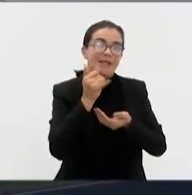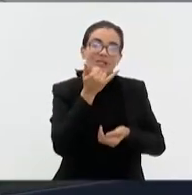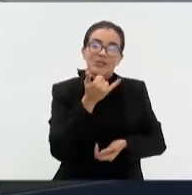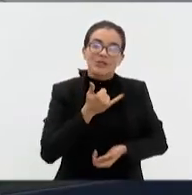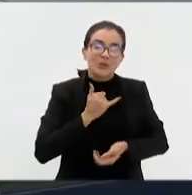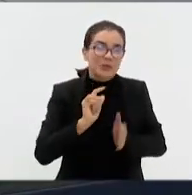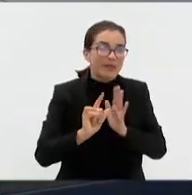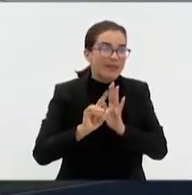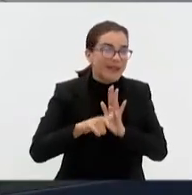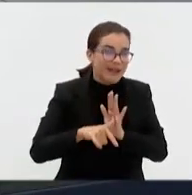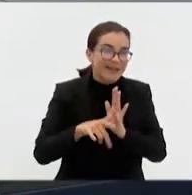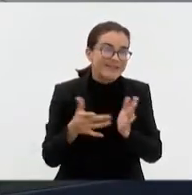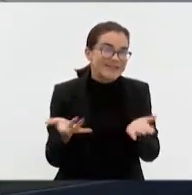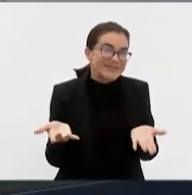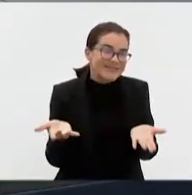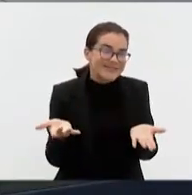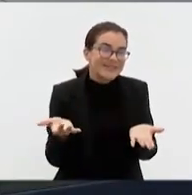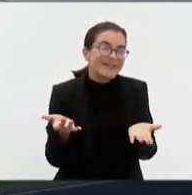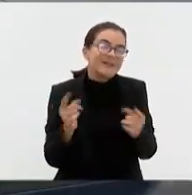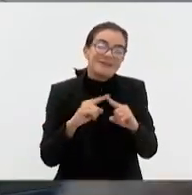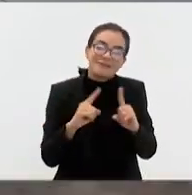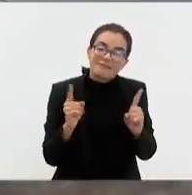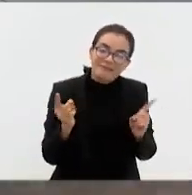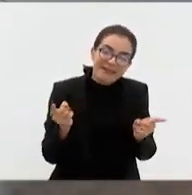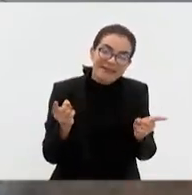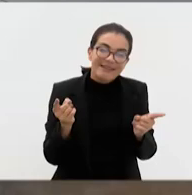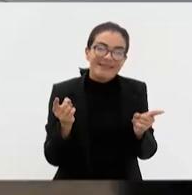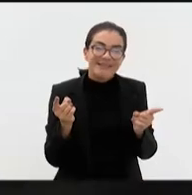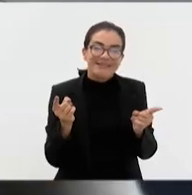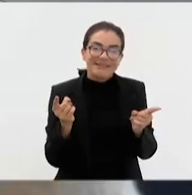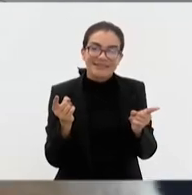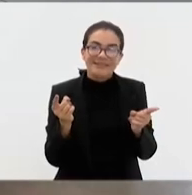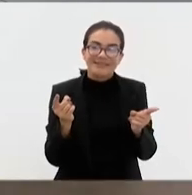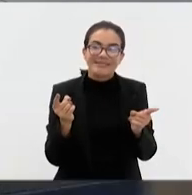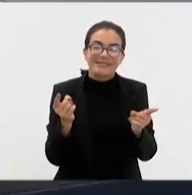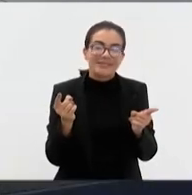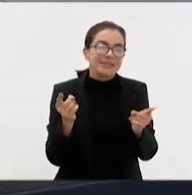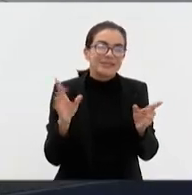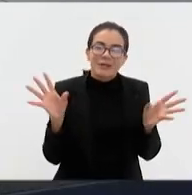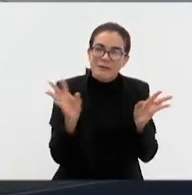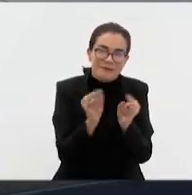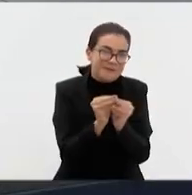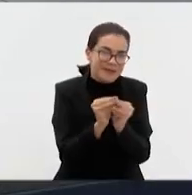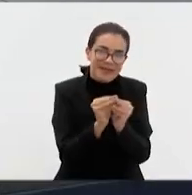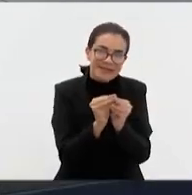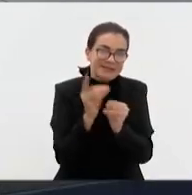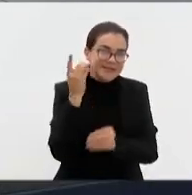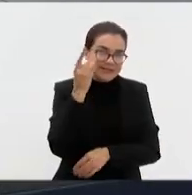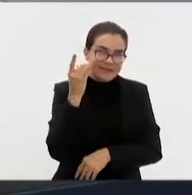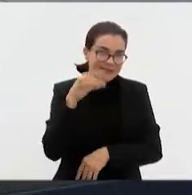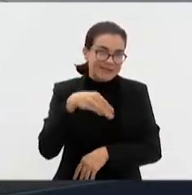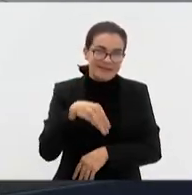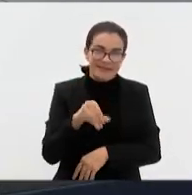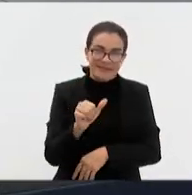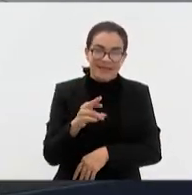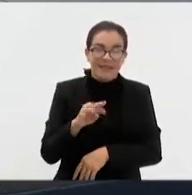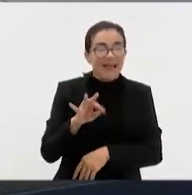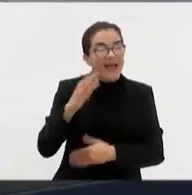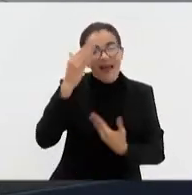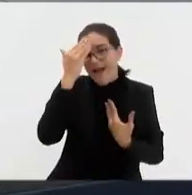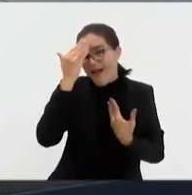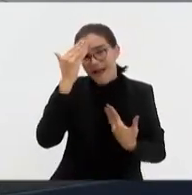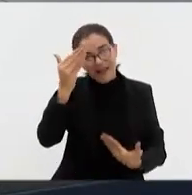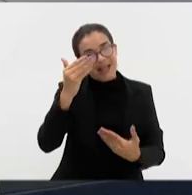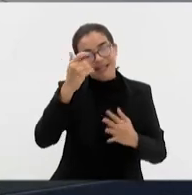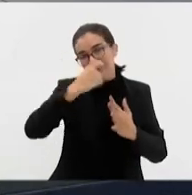pelo meu atraso. Mas eu queria só, acho que muito brevemente, deputada Marta, agradecer todos